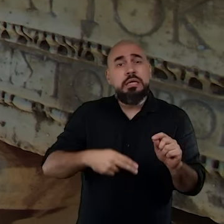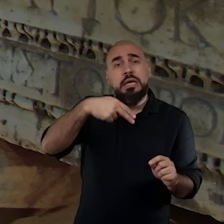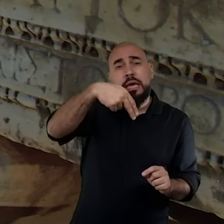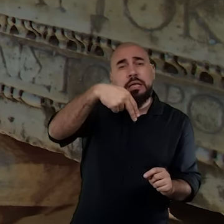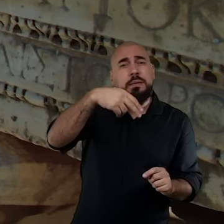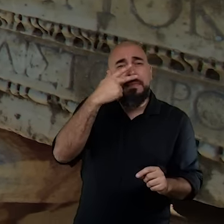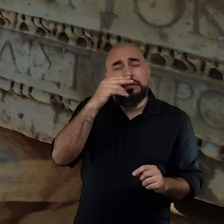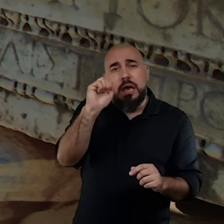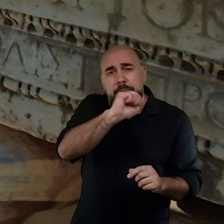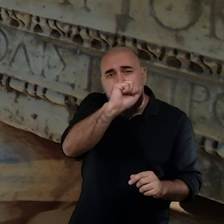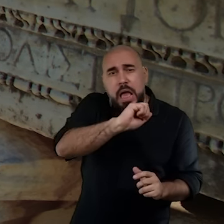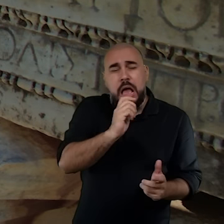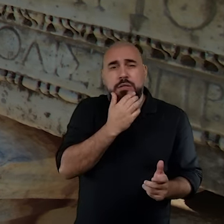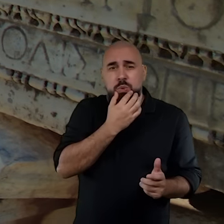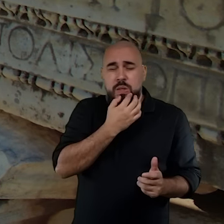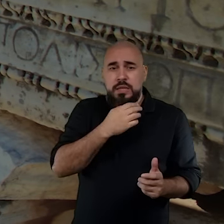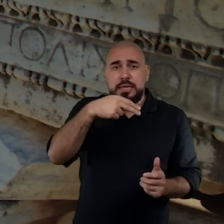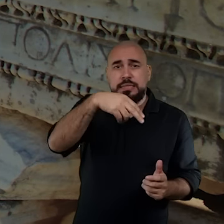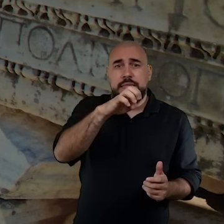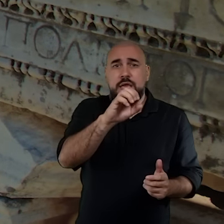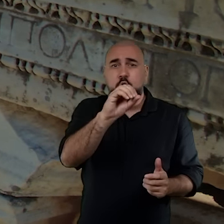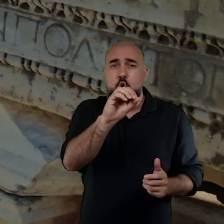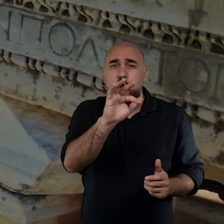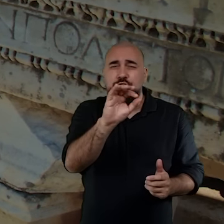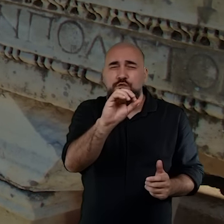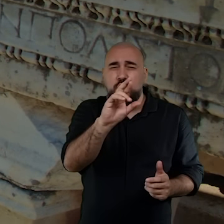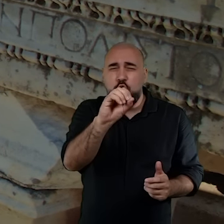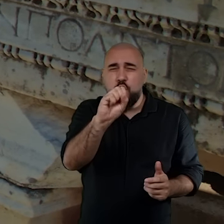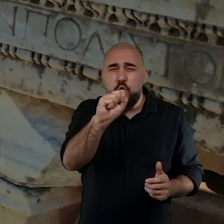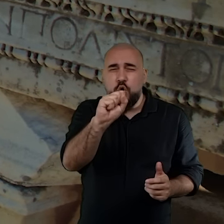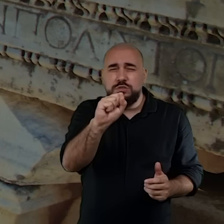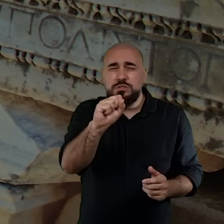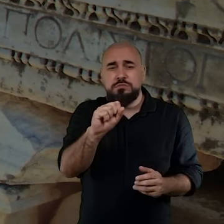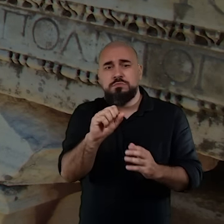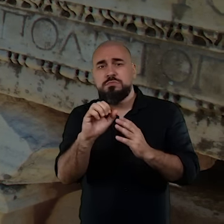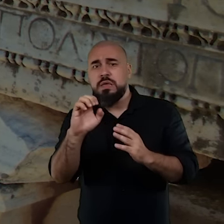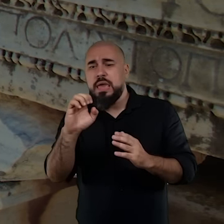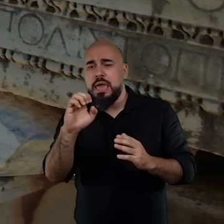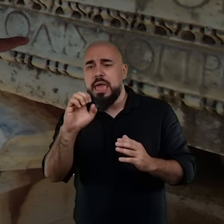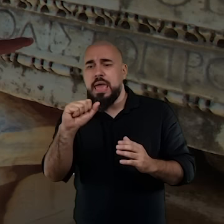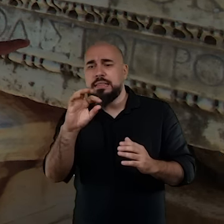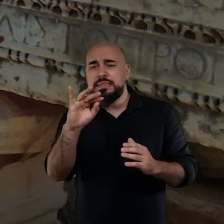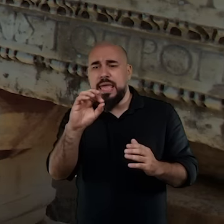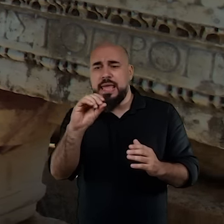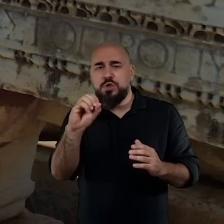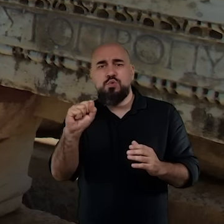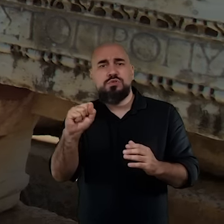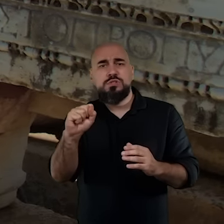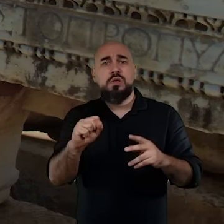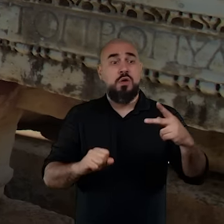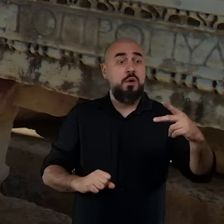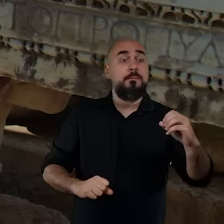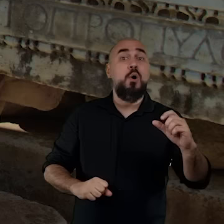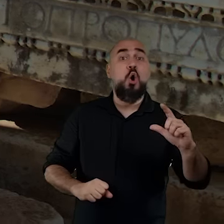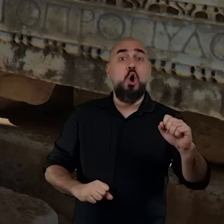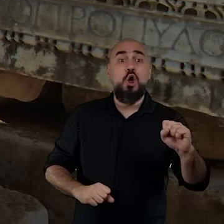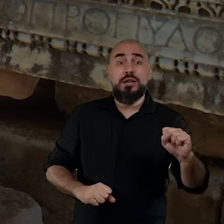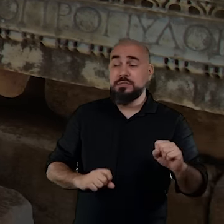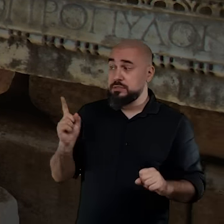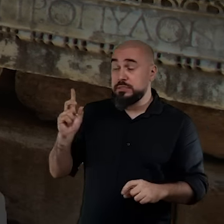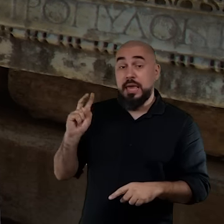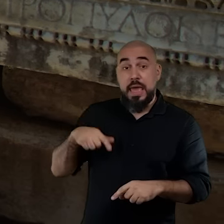aqui, mas você tem Neócoros, Efésion, que é o nome da cidade, Polis, a cidade de Polis,